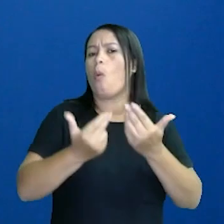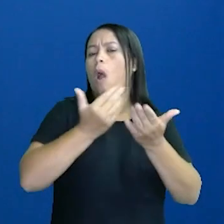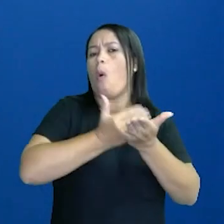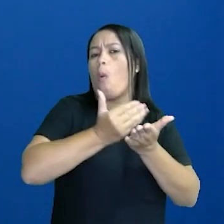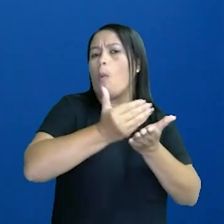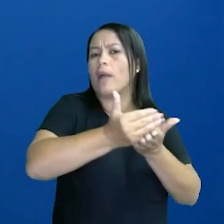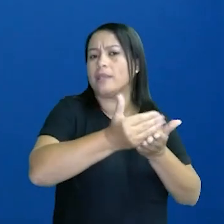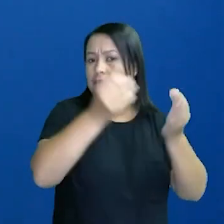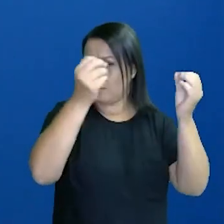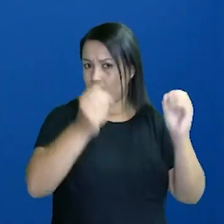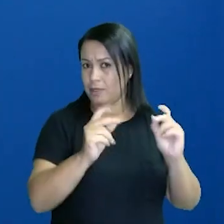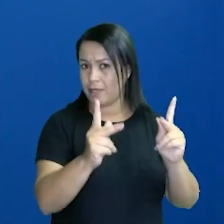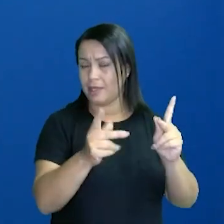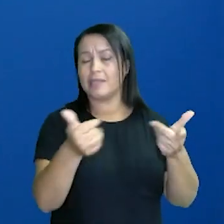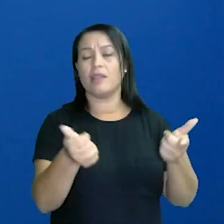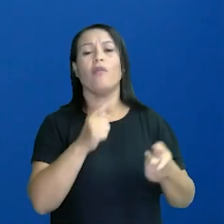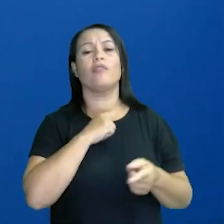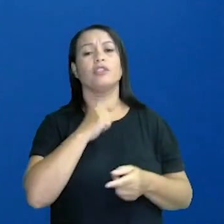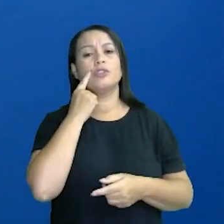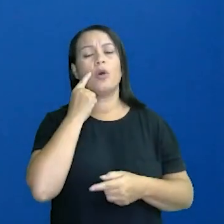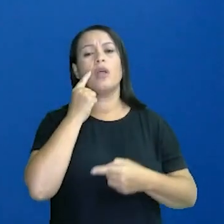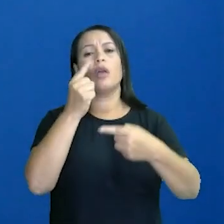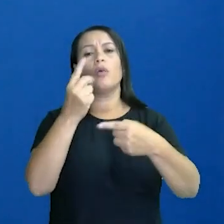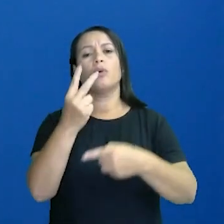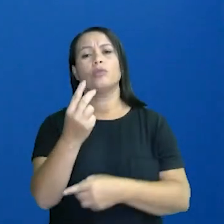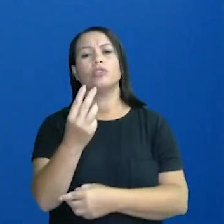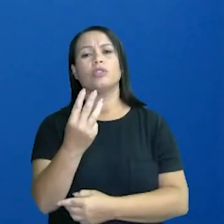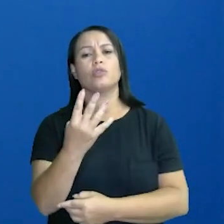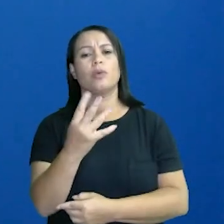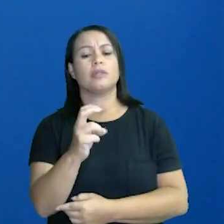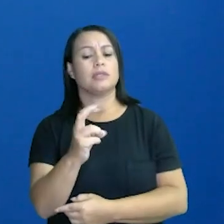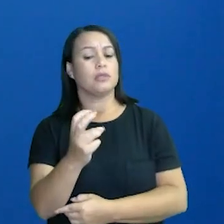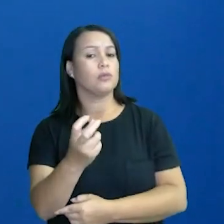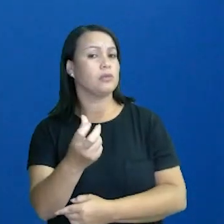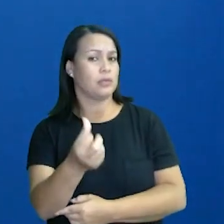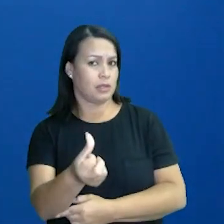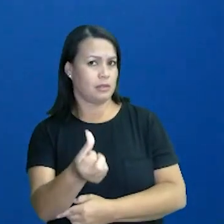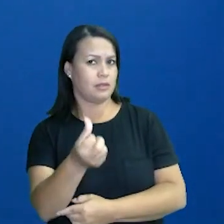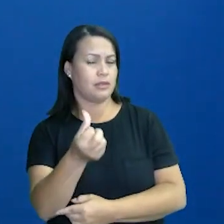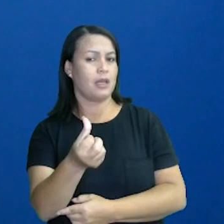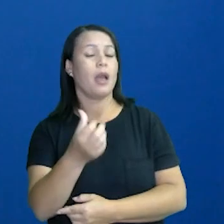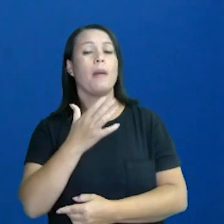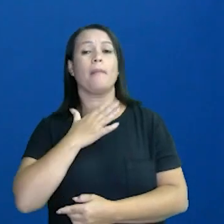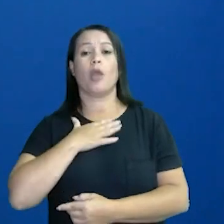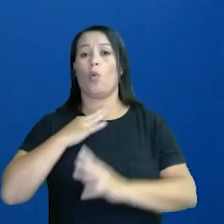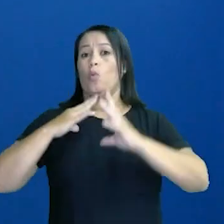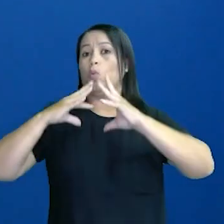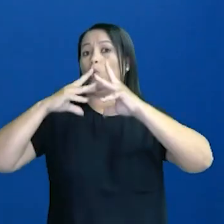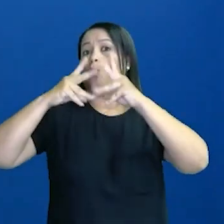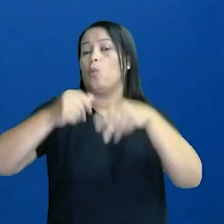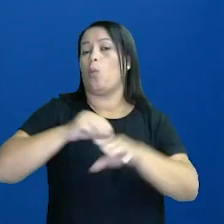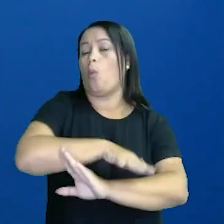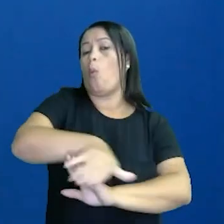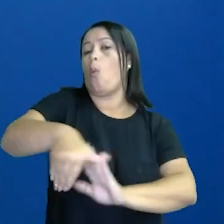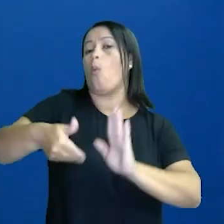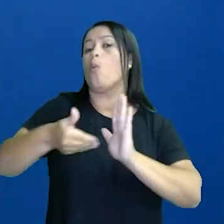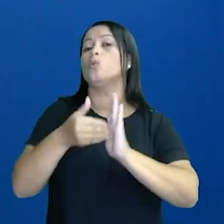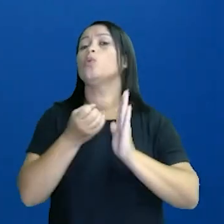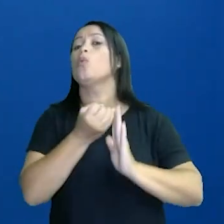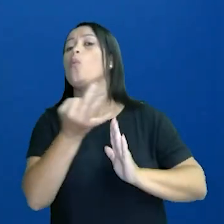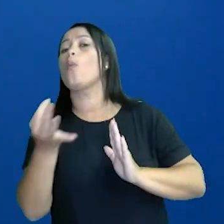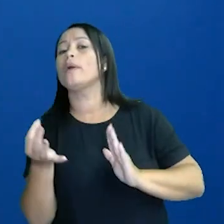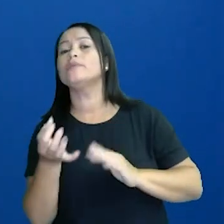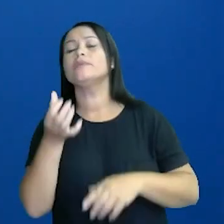iguais. Tá bem? Então aqui eu tenho, ó, 1, 2, 3, 4, 5, 6. Então o meu todo, ó, quantas partes ele foi